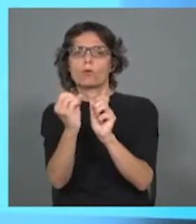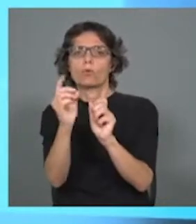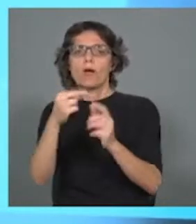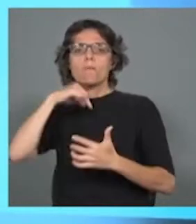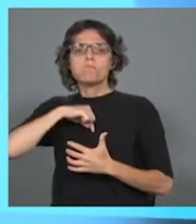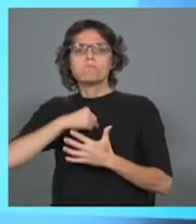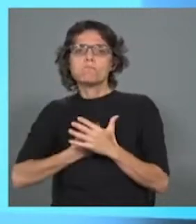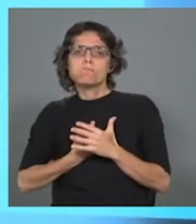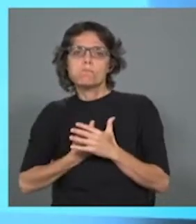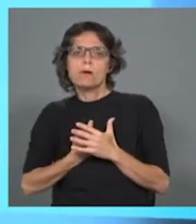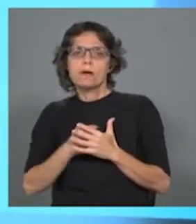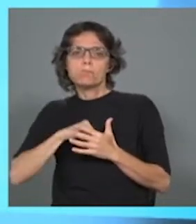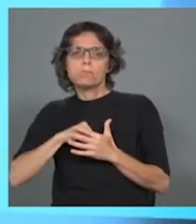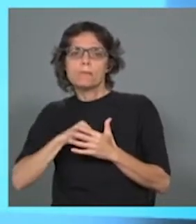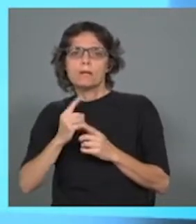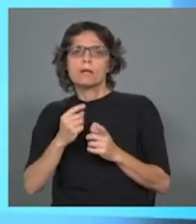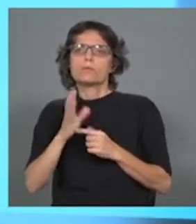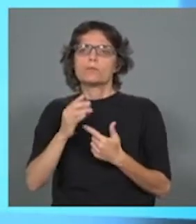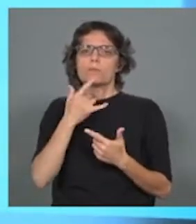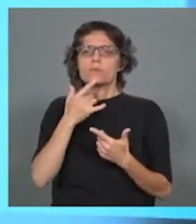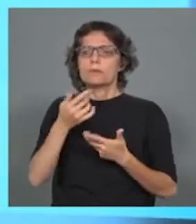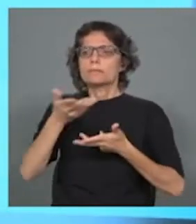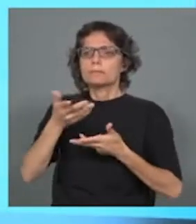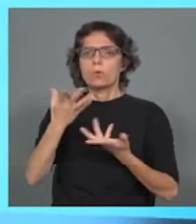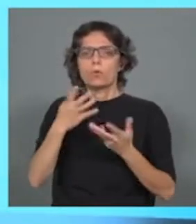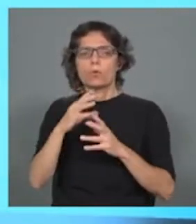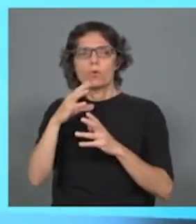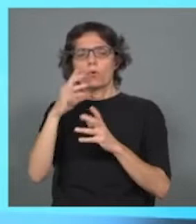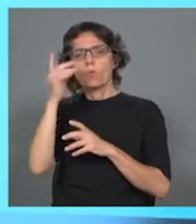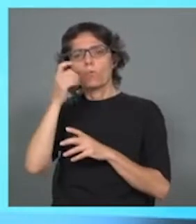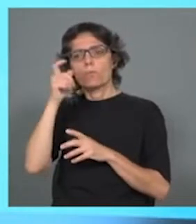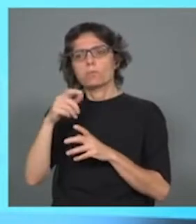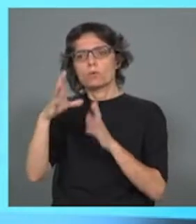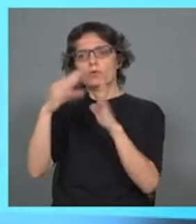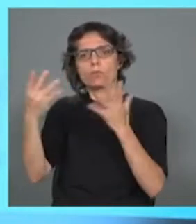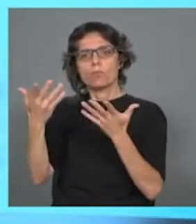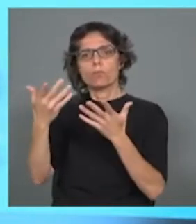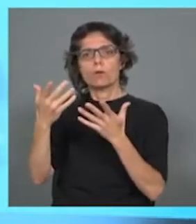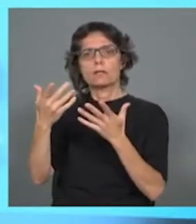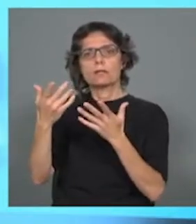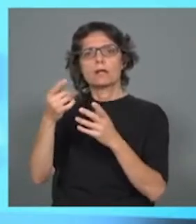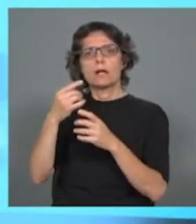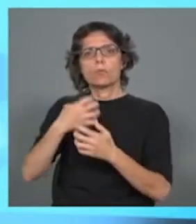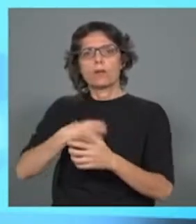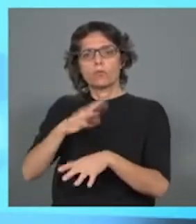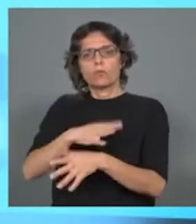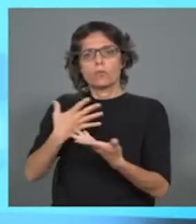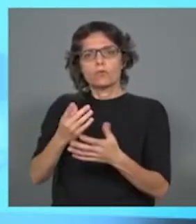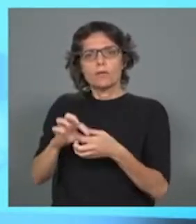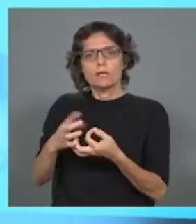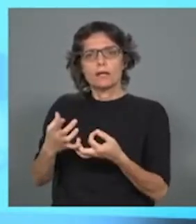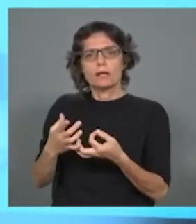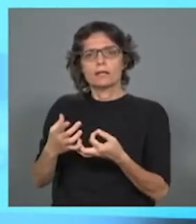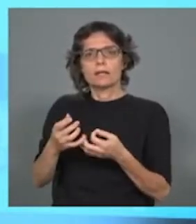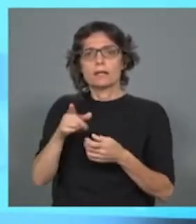a oportunidade de ter uma conversa, de ter alguma pessoa de referência emocional. E aí não bastam respostas sociais? Não bastam. Mas importa